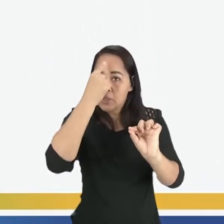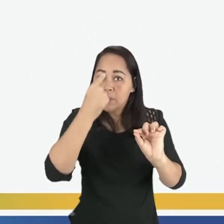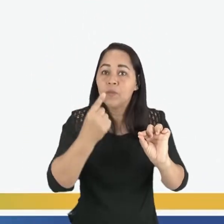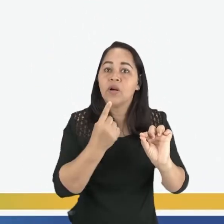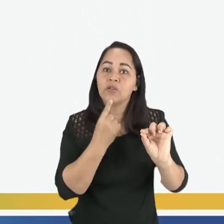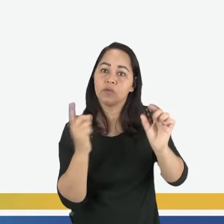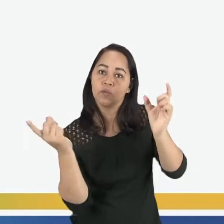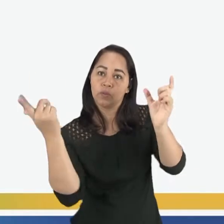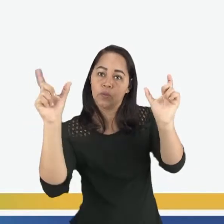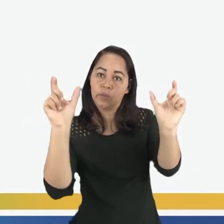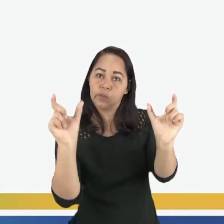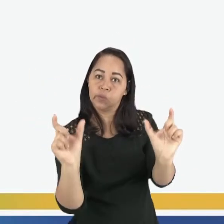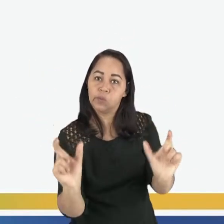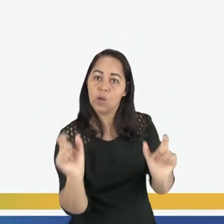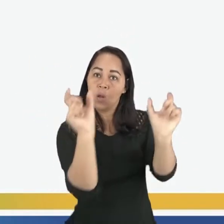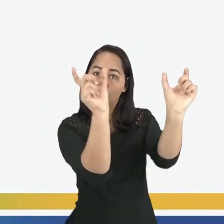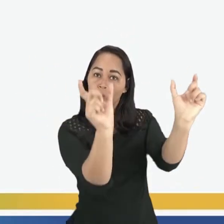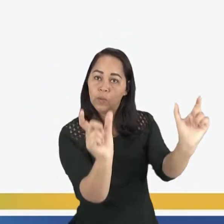prefixos e radicais.